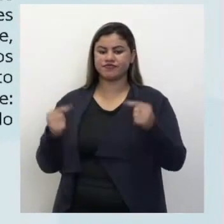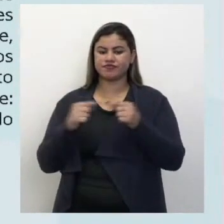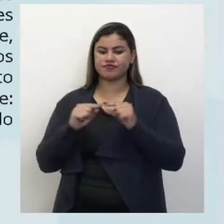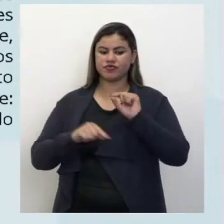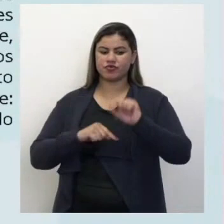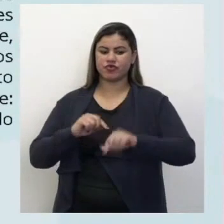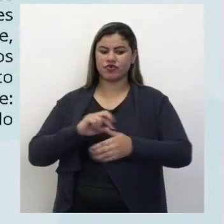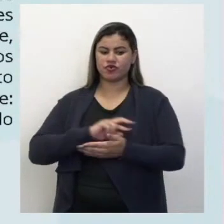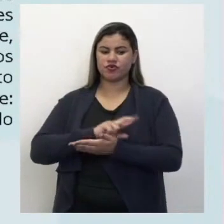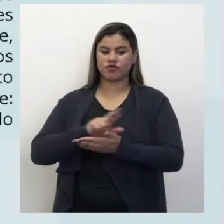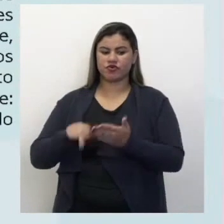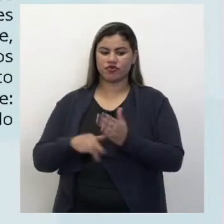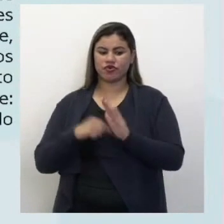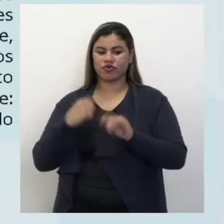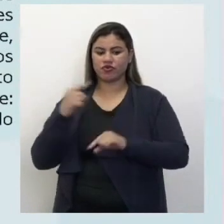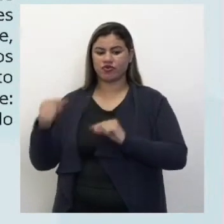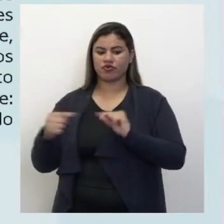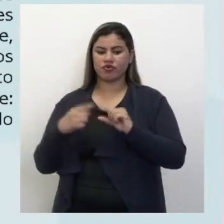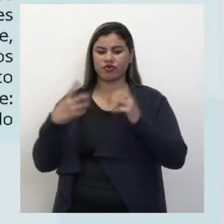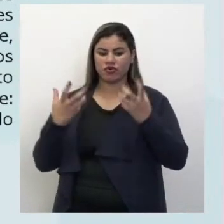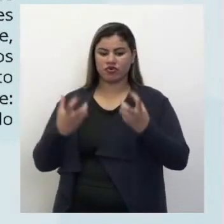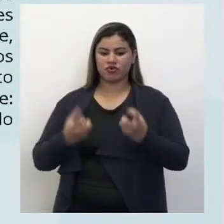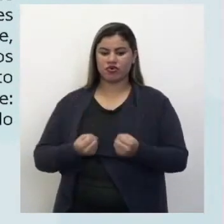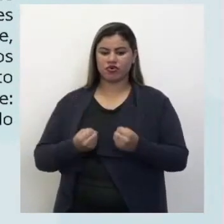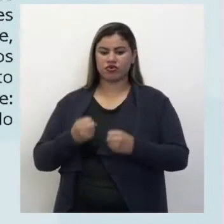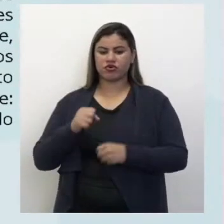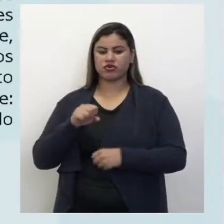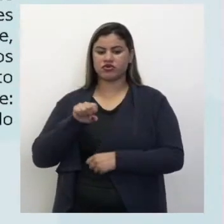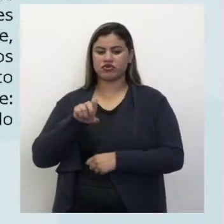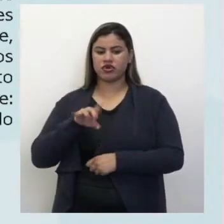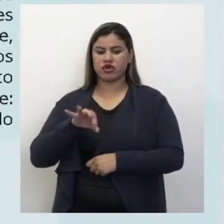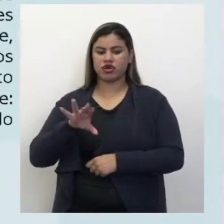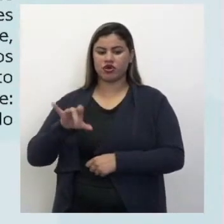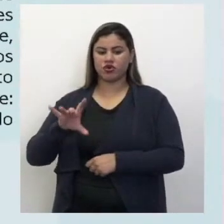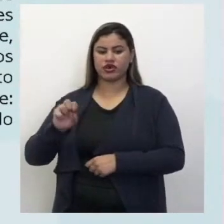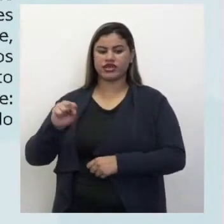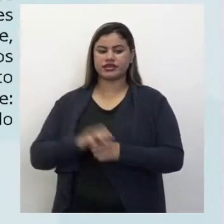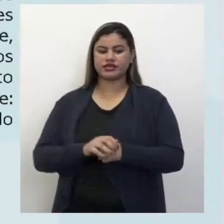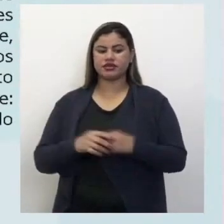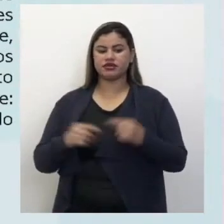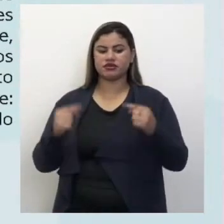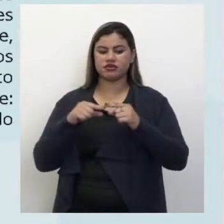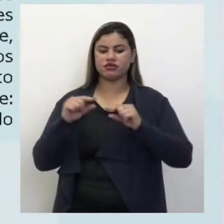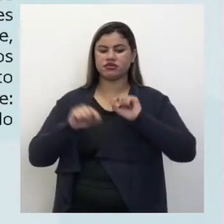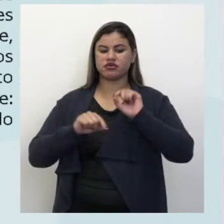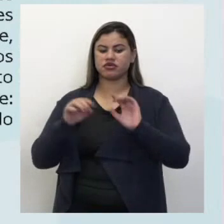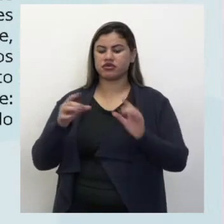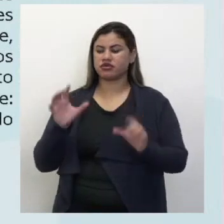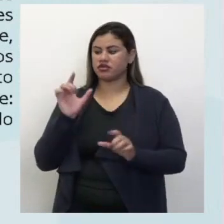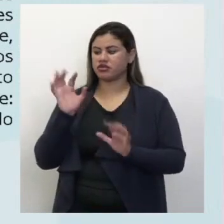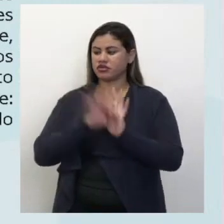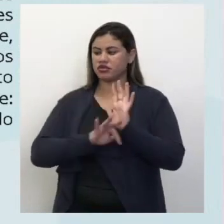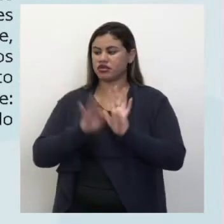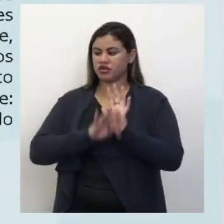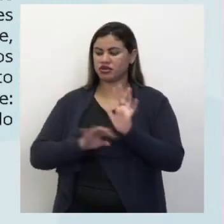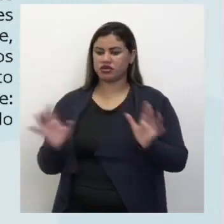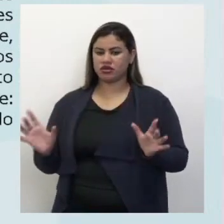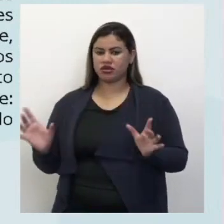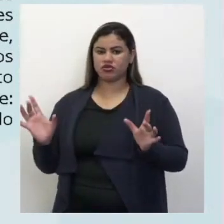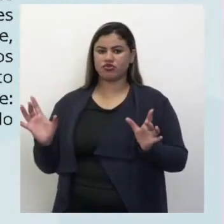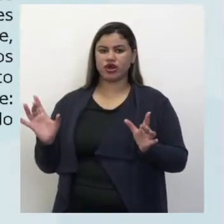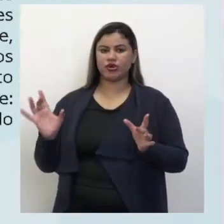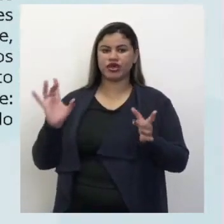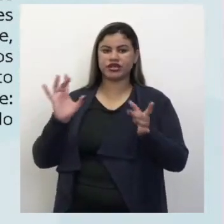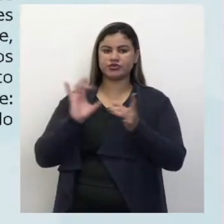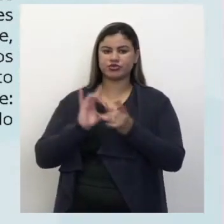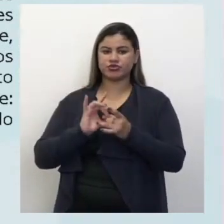intencionalidade, aceitabilidade, institucionalidade, informatividade e intertextualidade. O que ocorre por meio dos